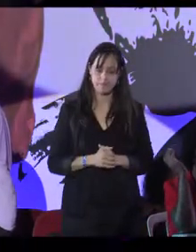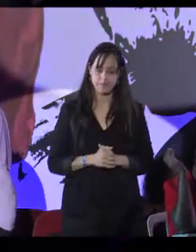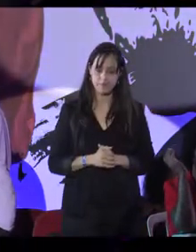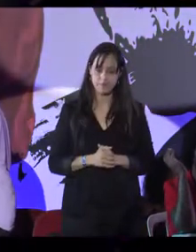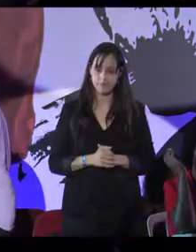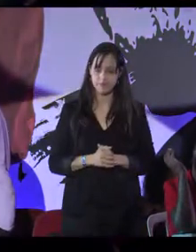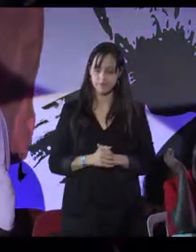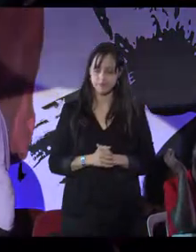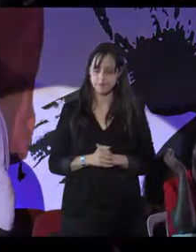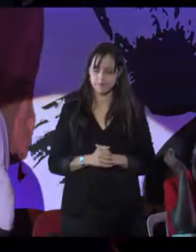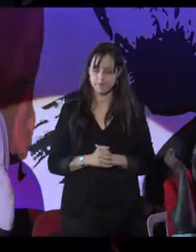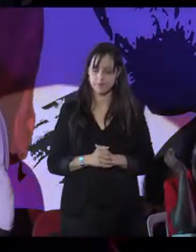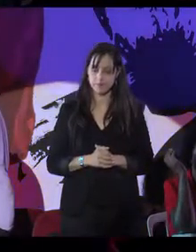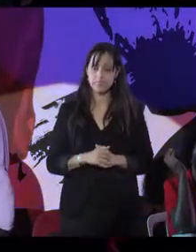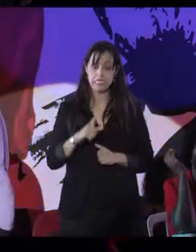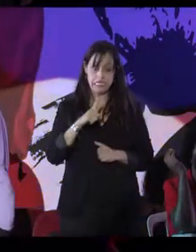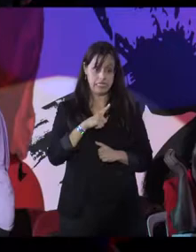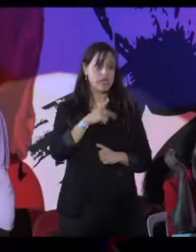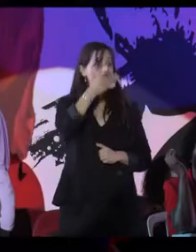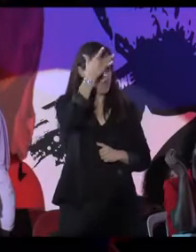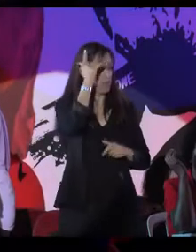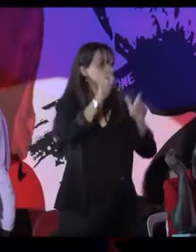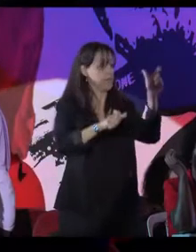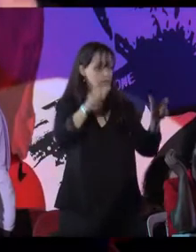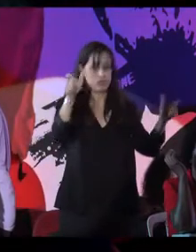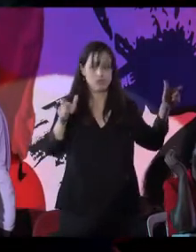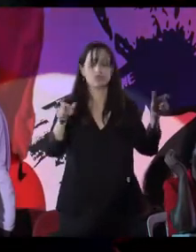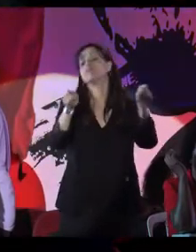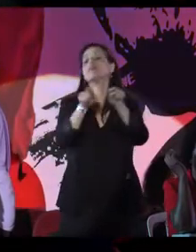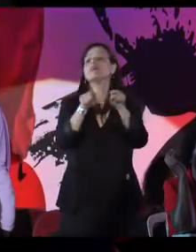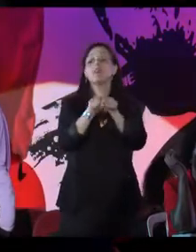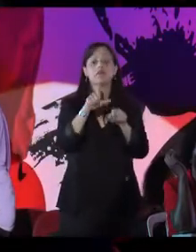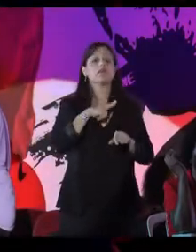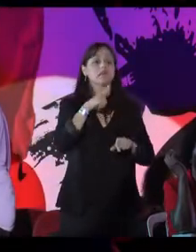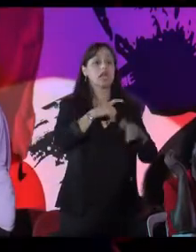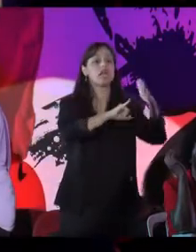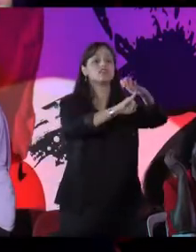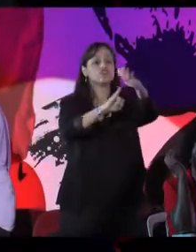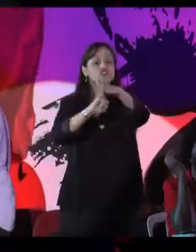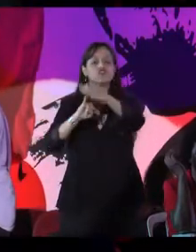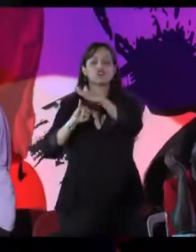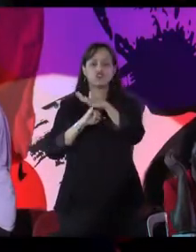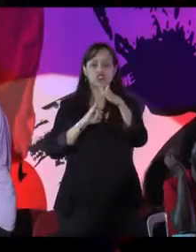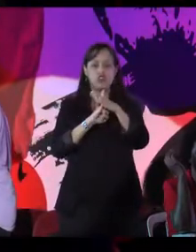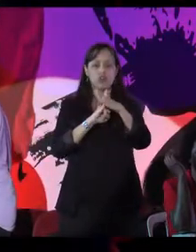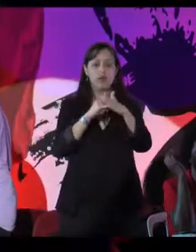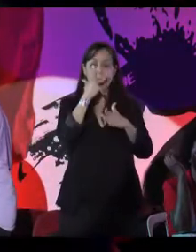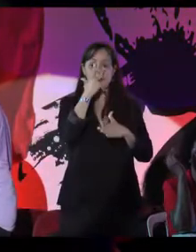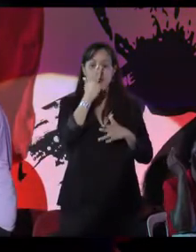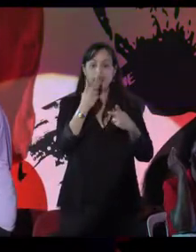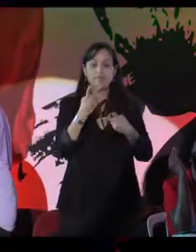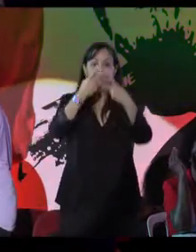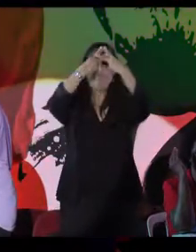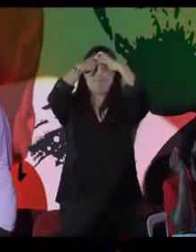Há pessoas e instituições que, aprisionados pelo passado,